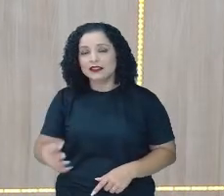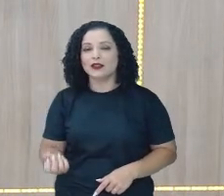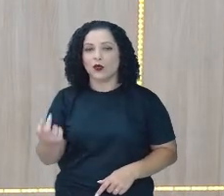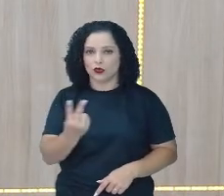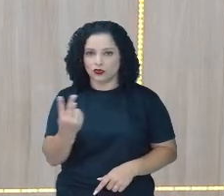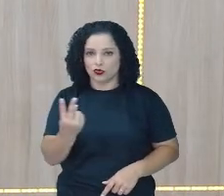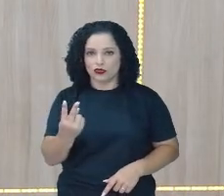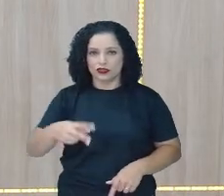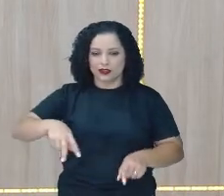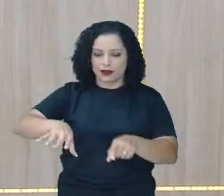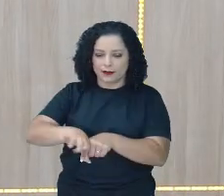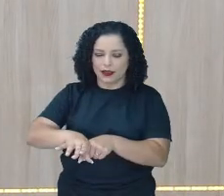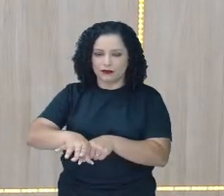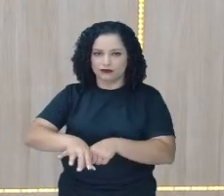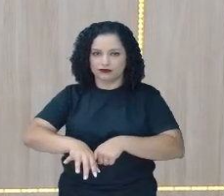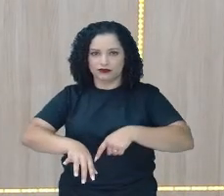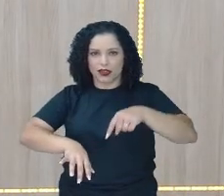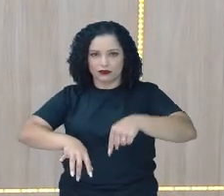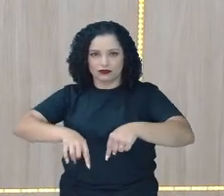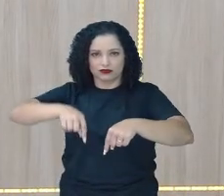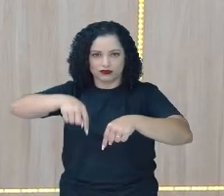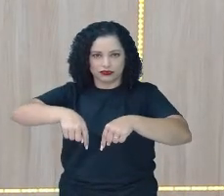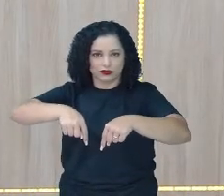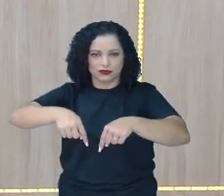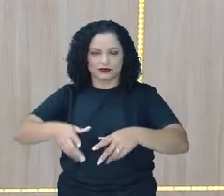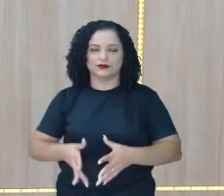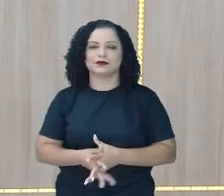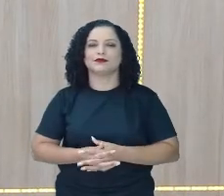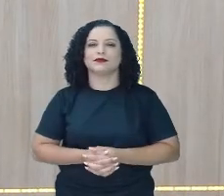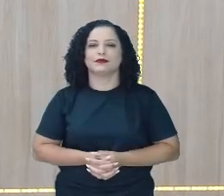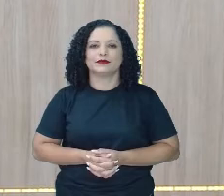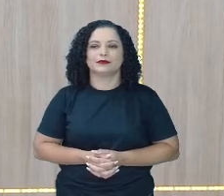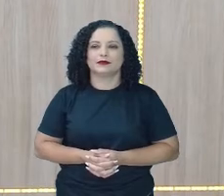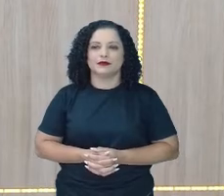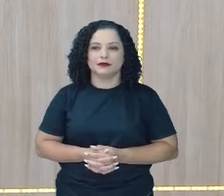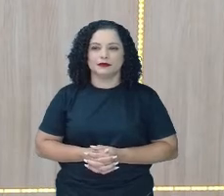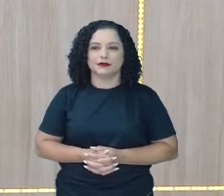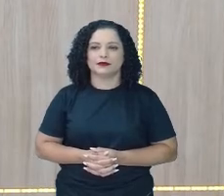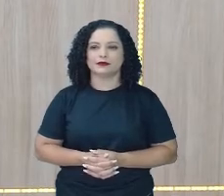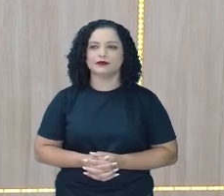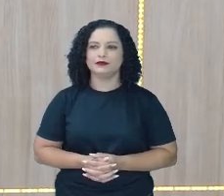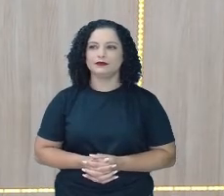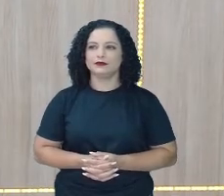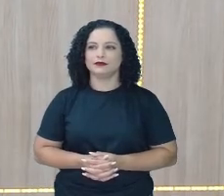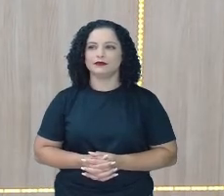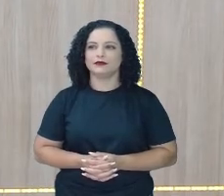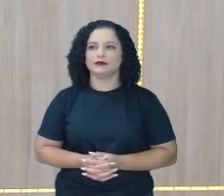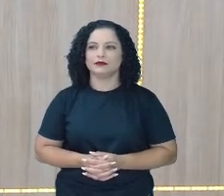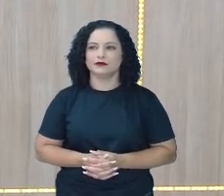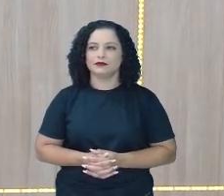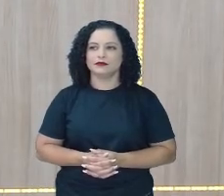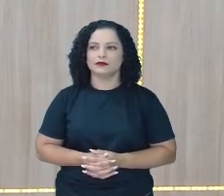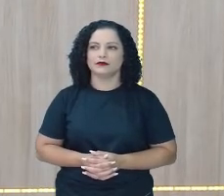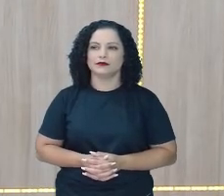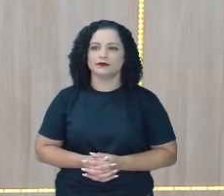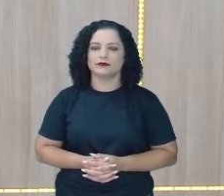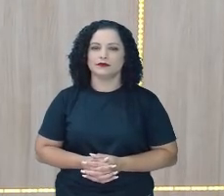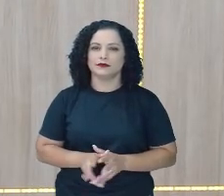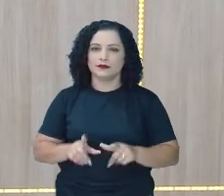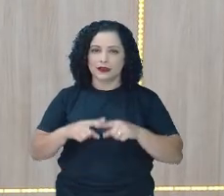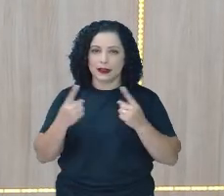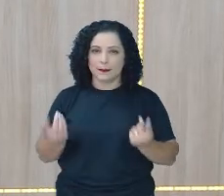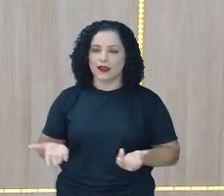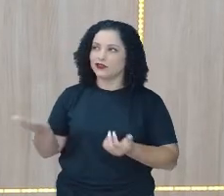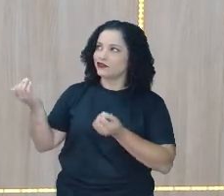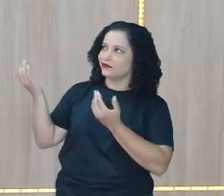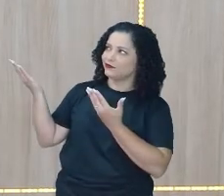categoria da paraolímpica, né? Aquela outra categoria que o pessoal tem. Paralímpica. Isso, entendi. Deficiência. Mas, enfim, bota